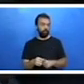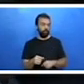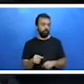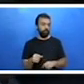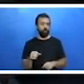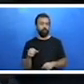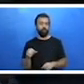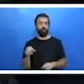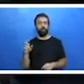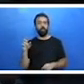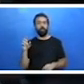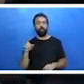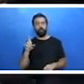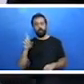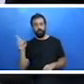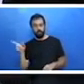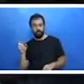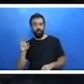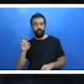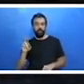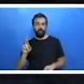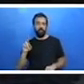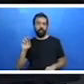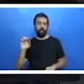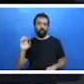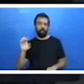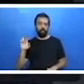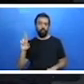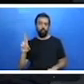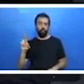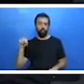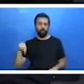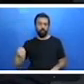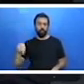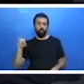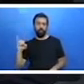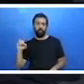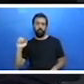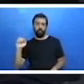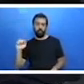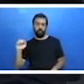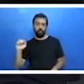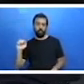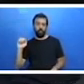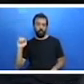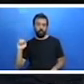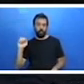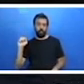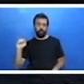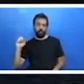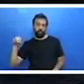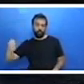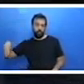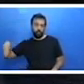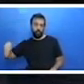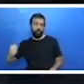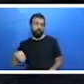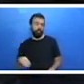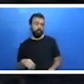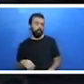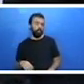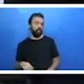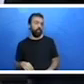sonzinho aqui, tá bom? Letra B, falava, ela falava,